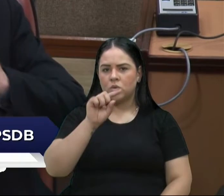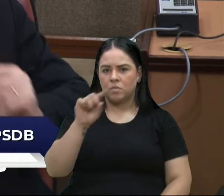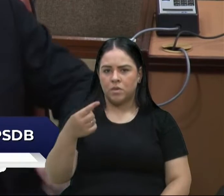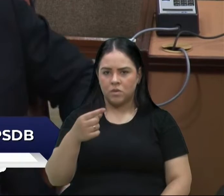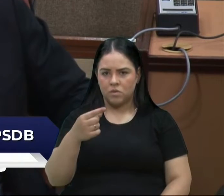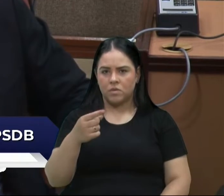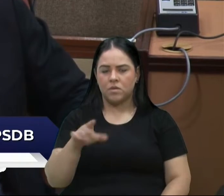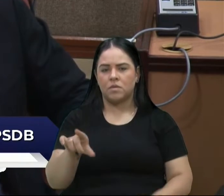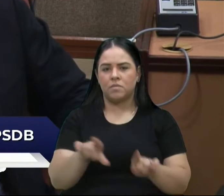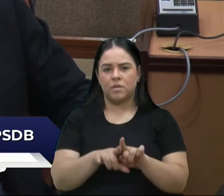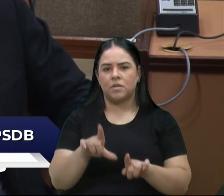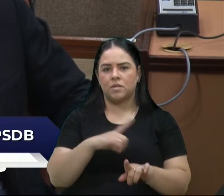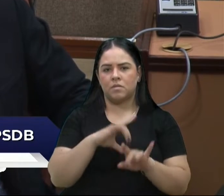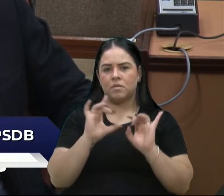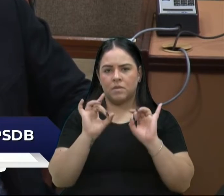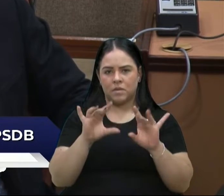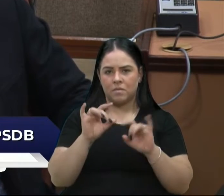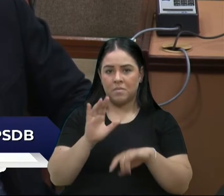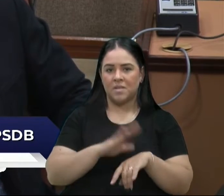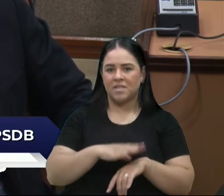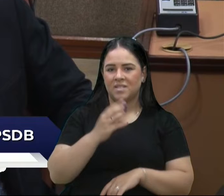39 mil.